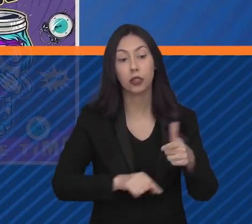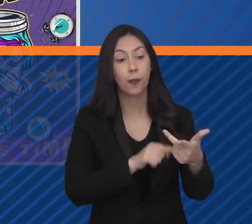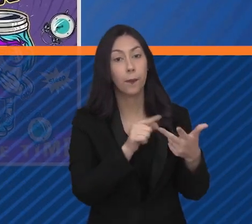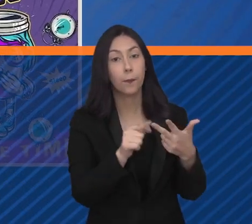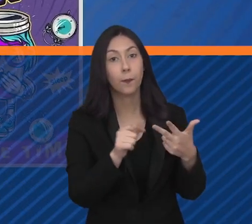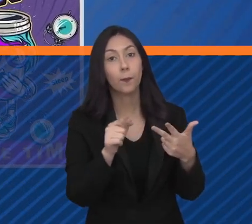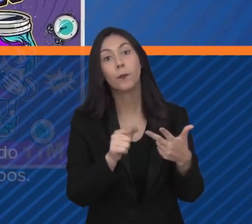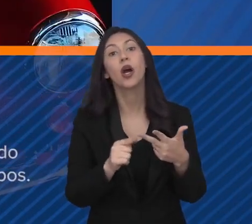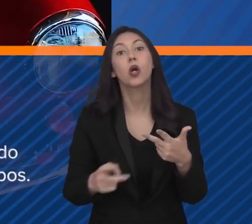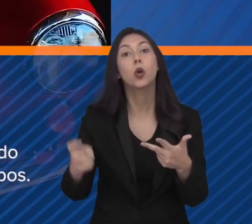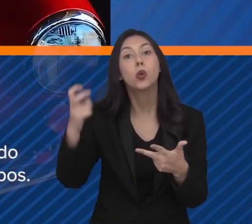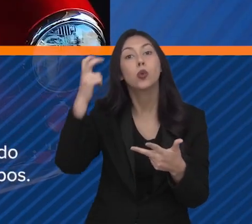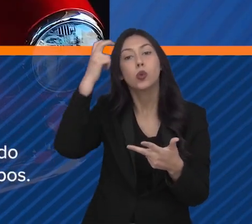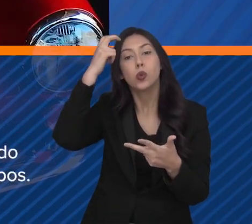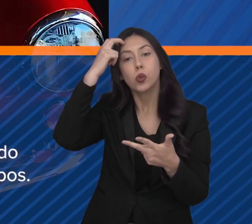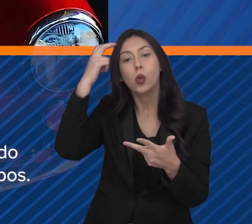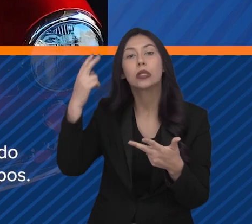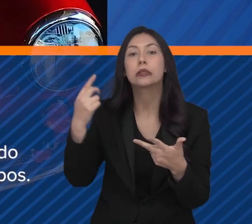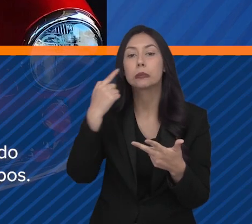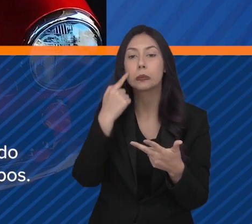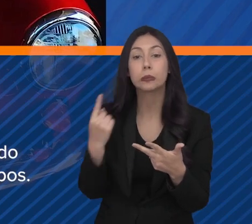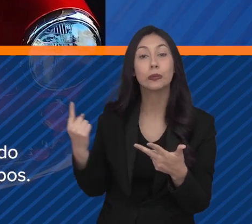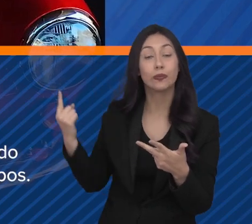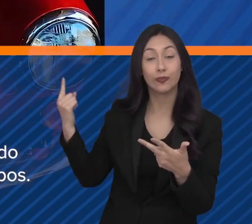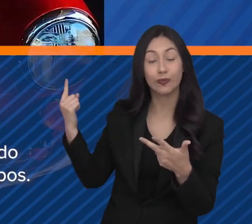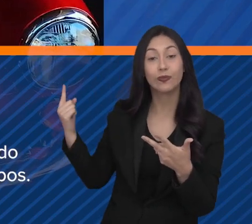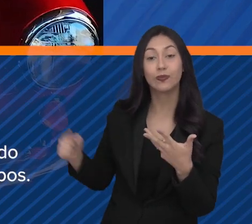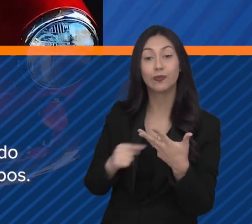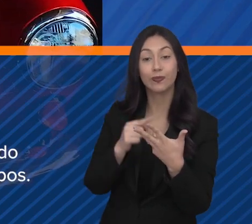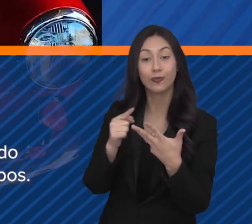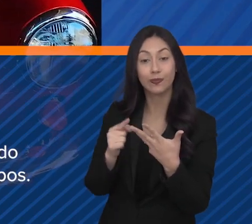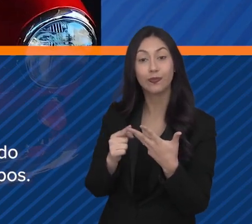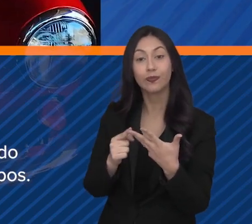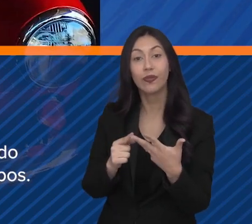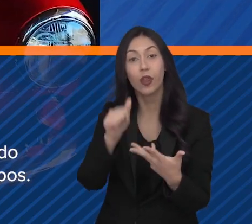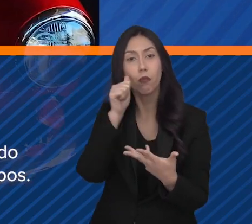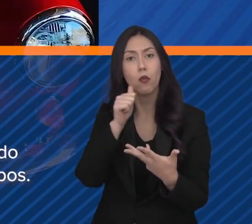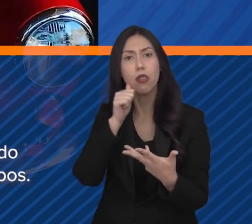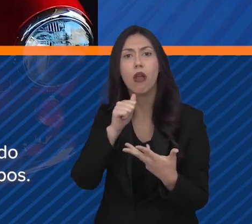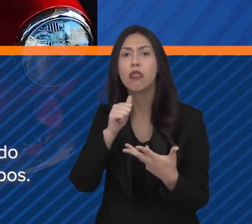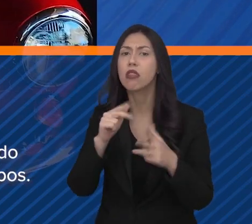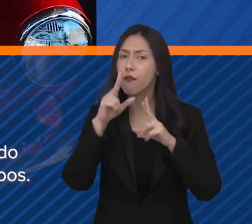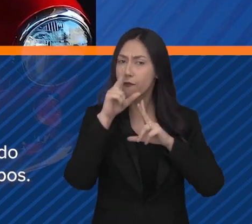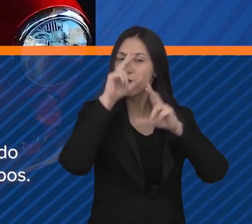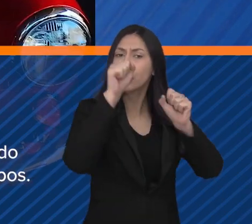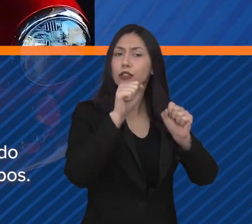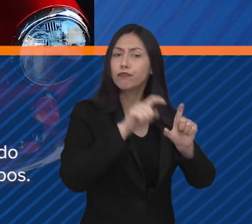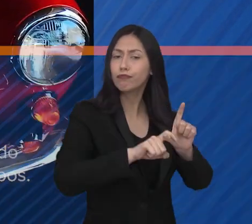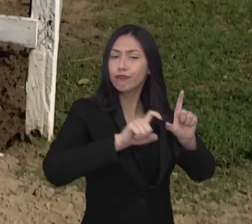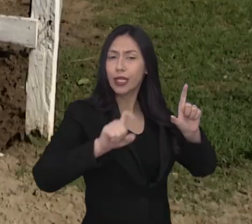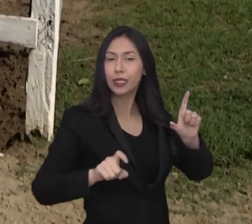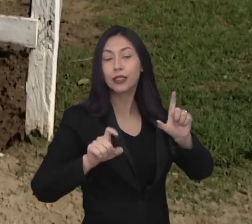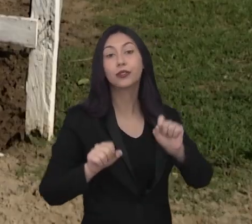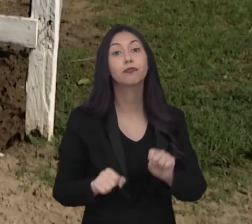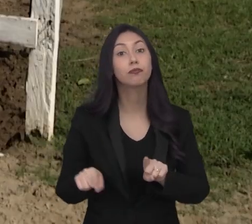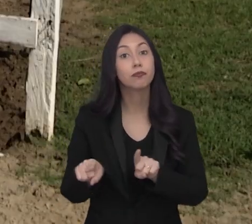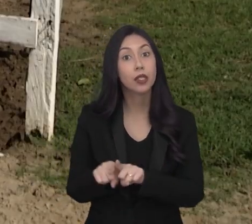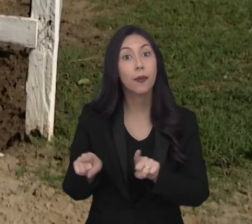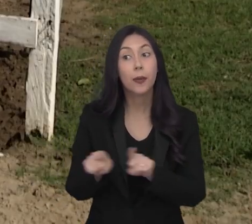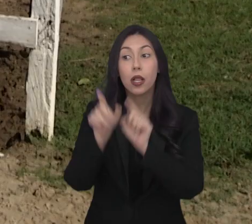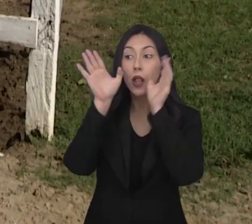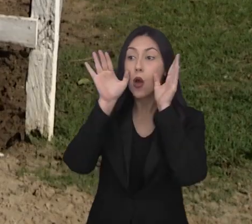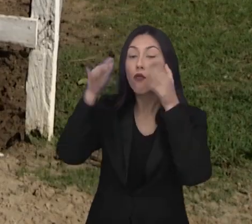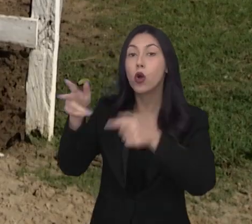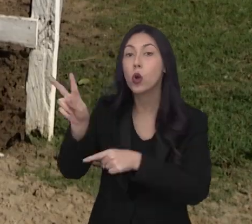Dia da Cultura Vintage e o Dia da Pin-Up, uma arte que retrata mulheres fortes e independentes. A causa